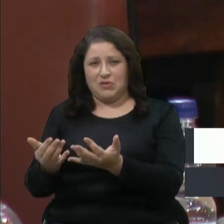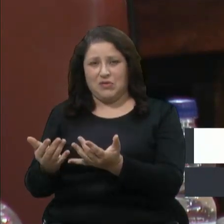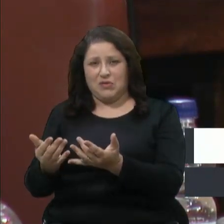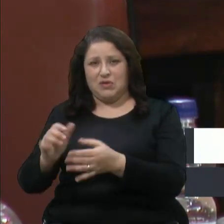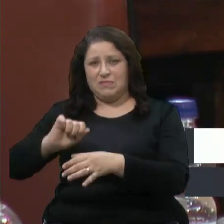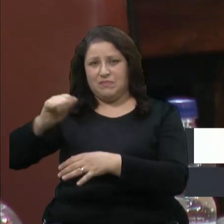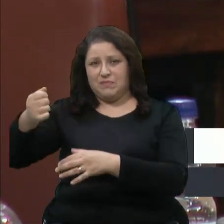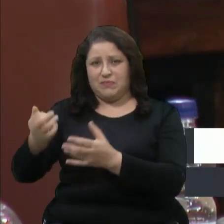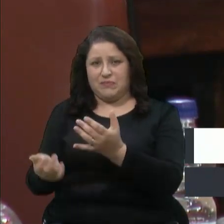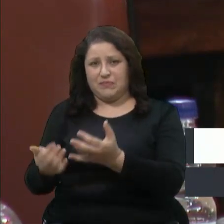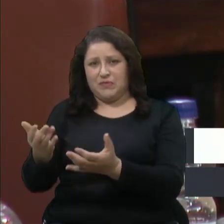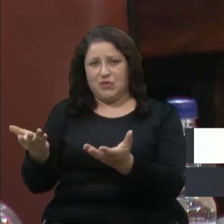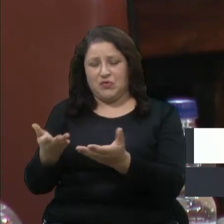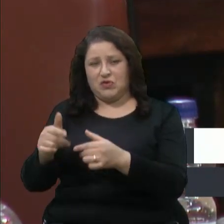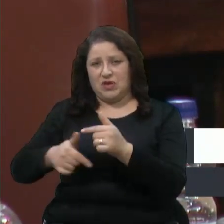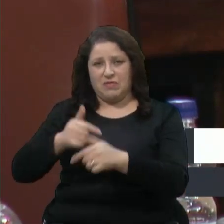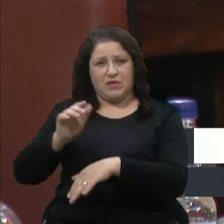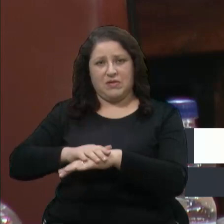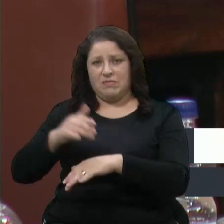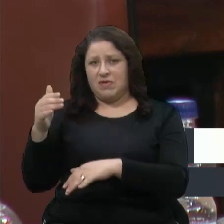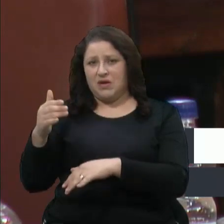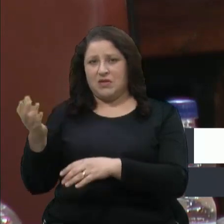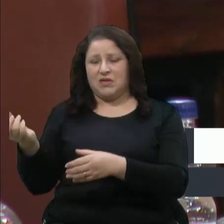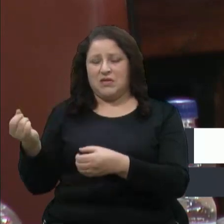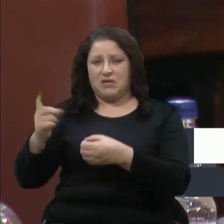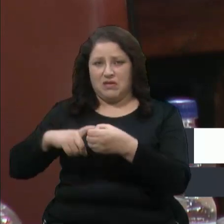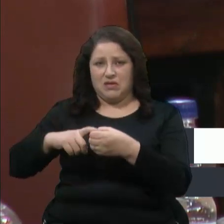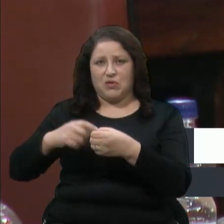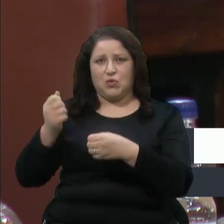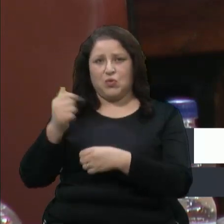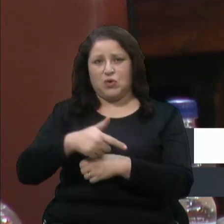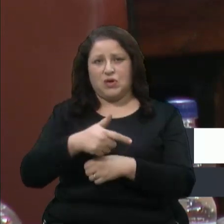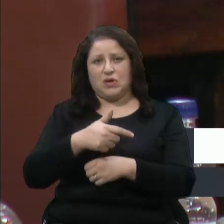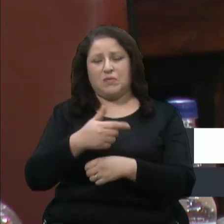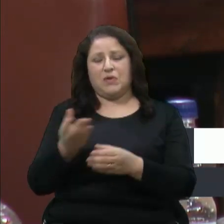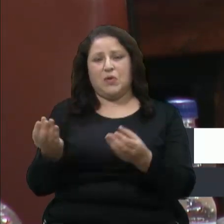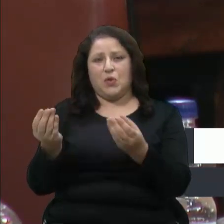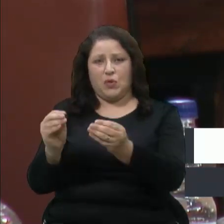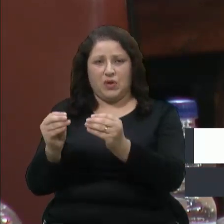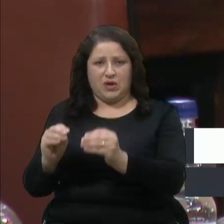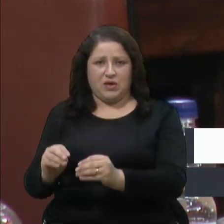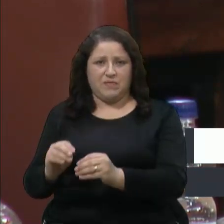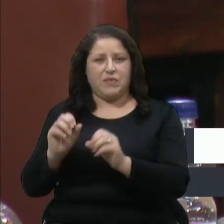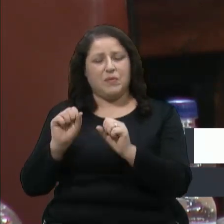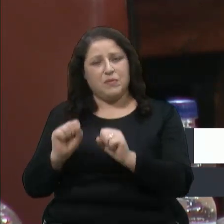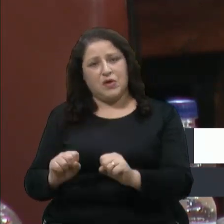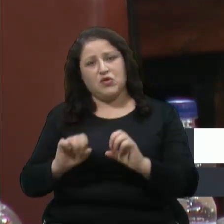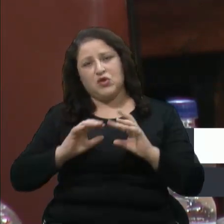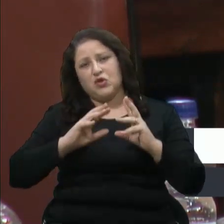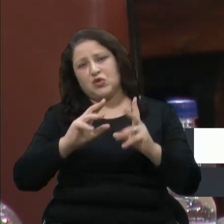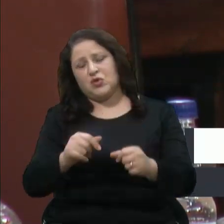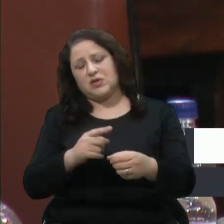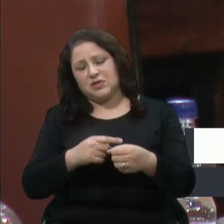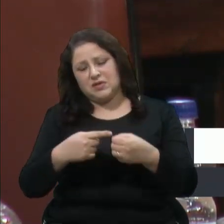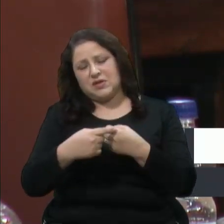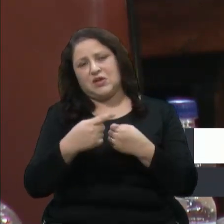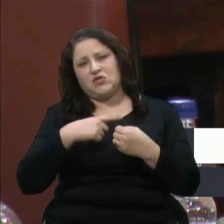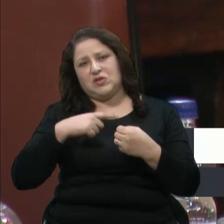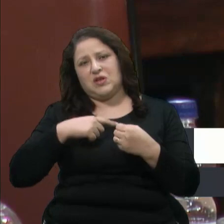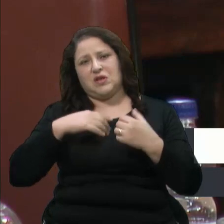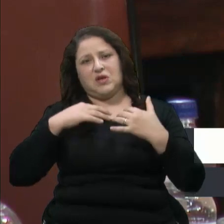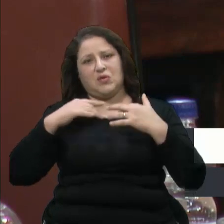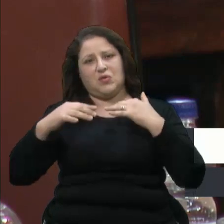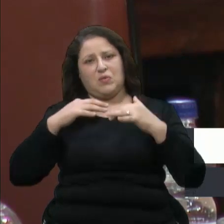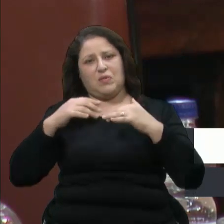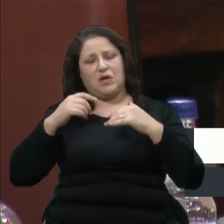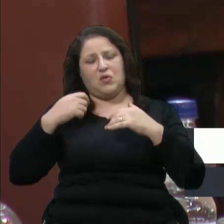mais para repor container do que para botar container. A gente poderia ter toda a cidade já com coleta mecanizada se não fosse esses containers